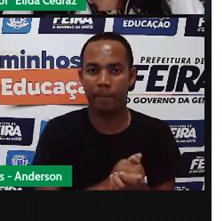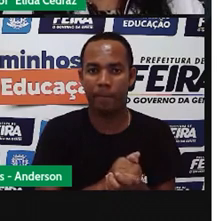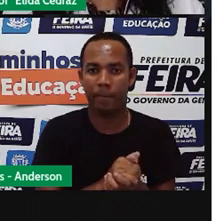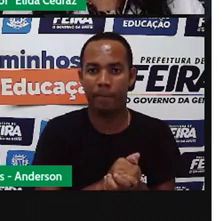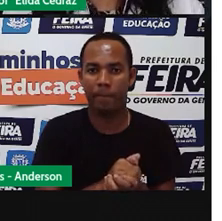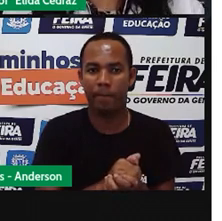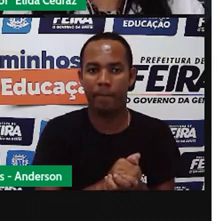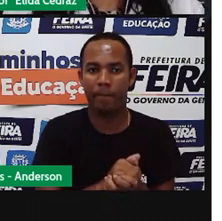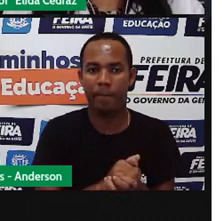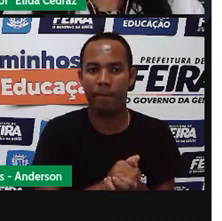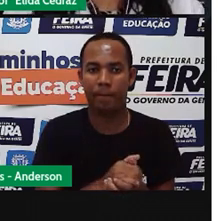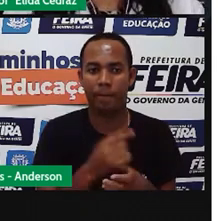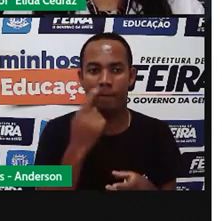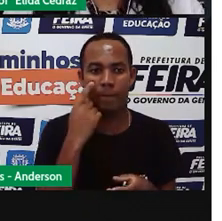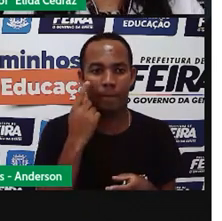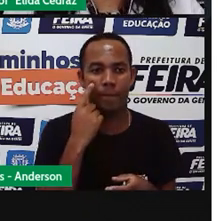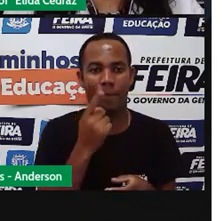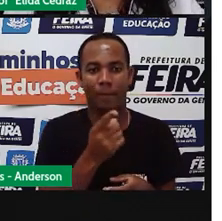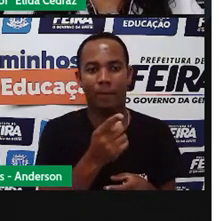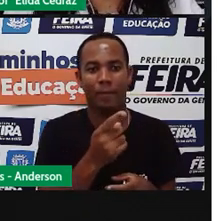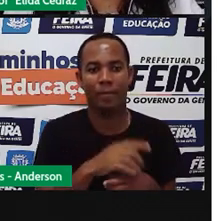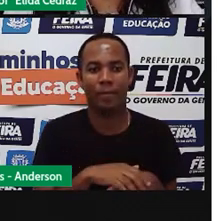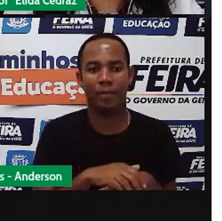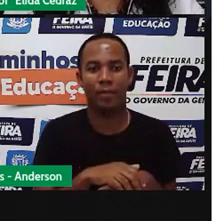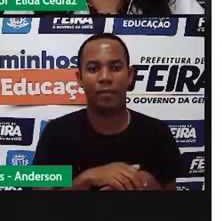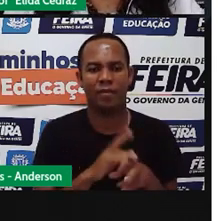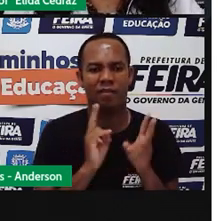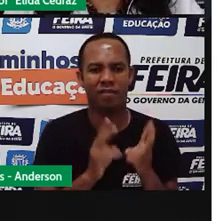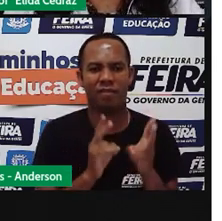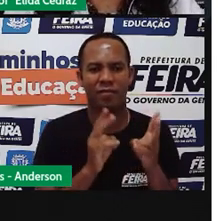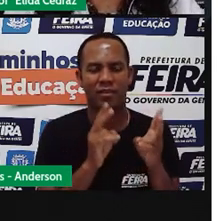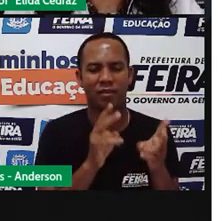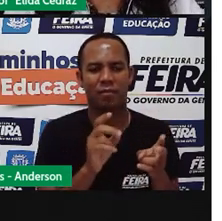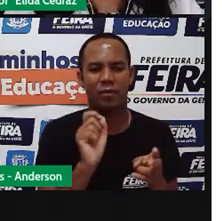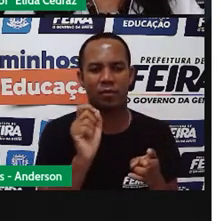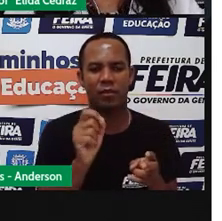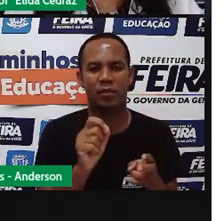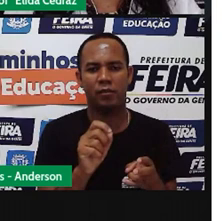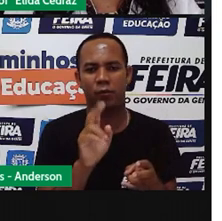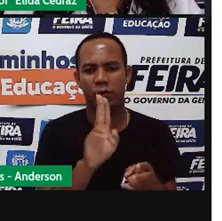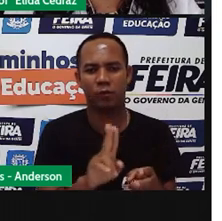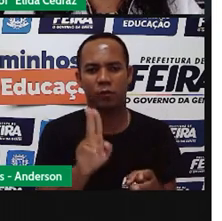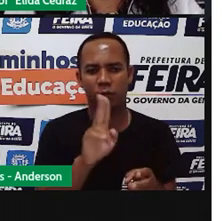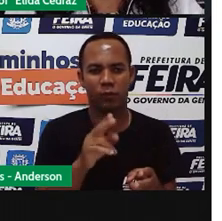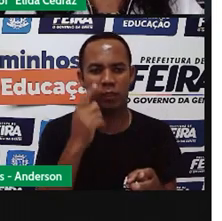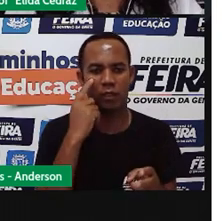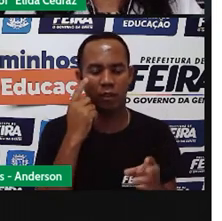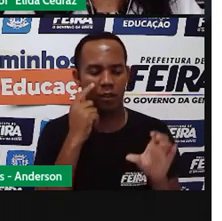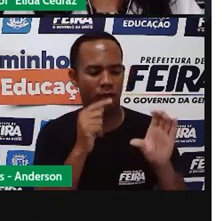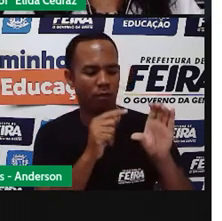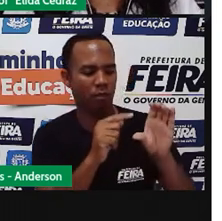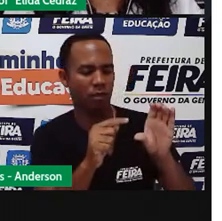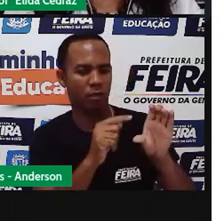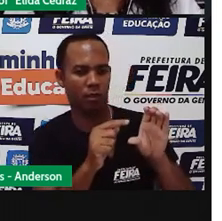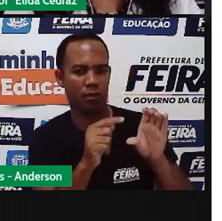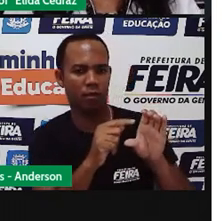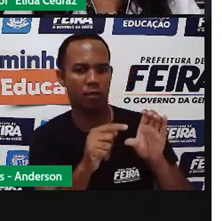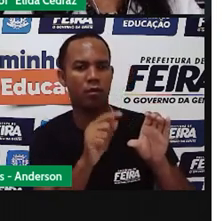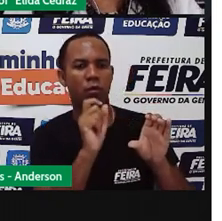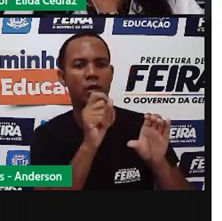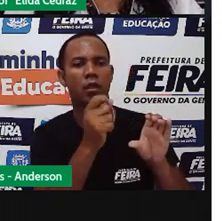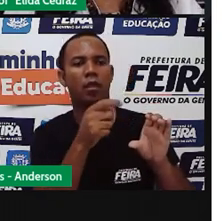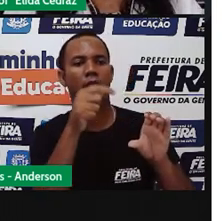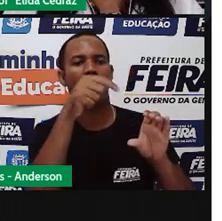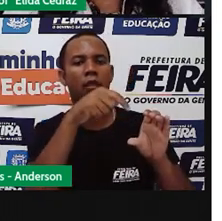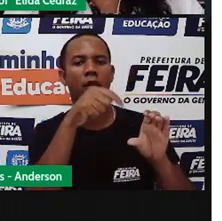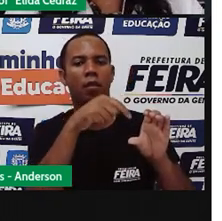convencionais são as medidas padronizadas, aquela que vem nas embalagens e que todas